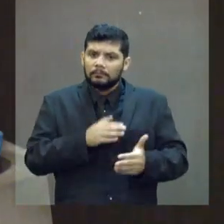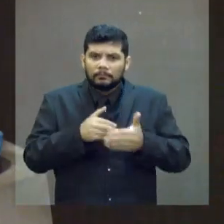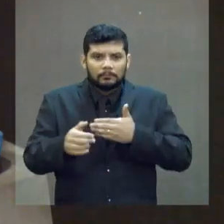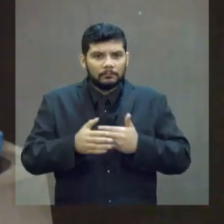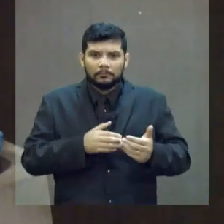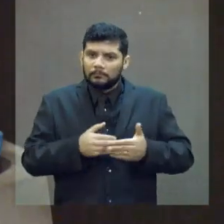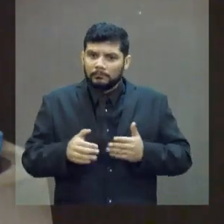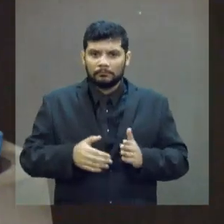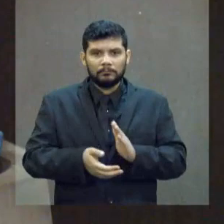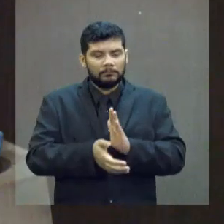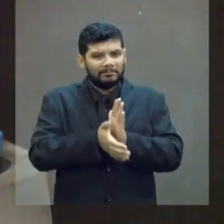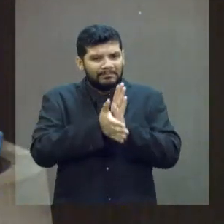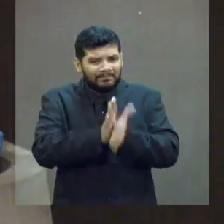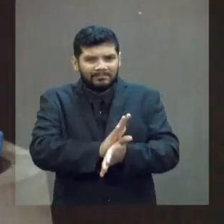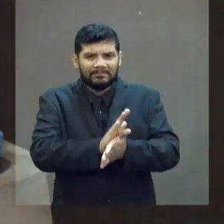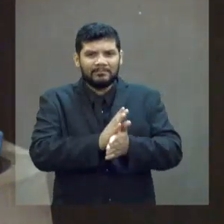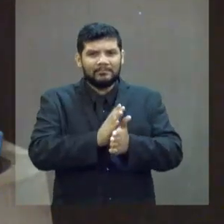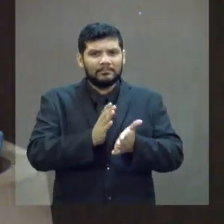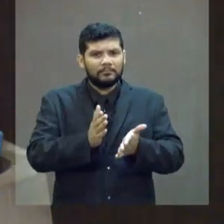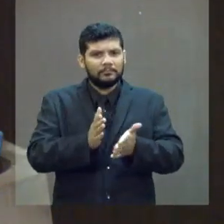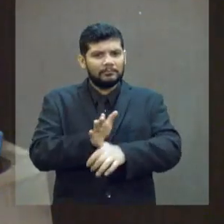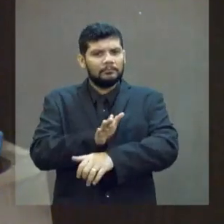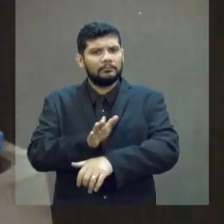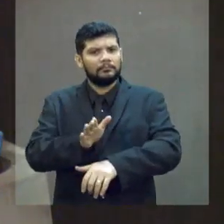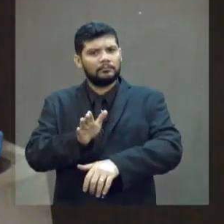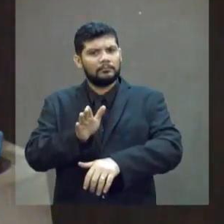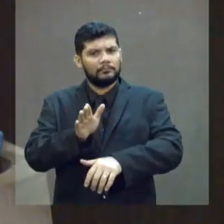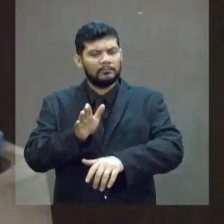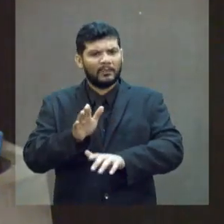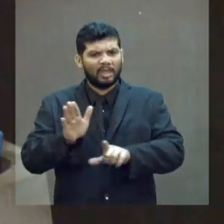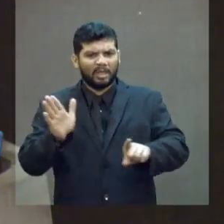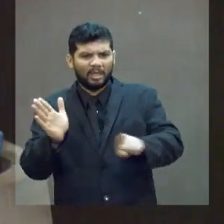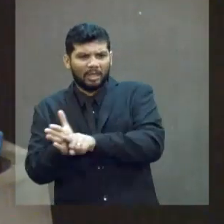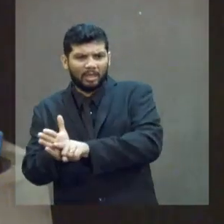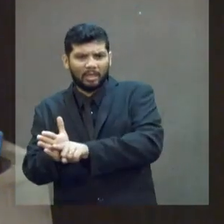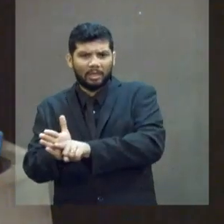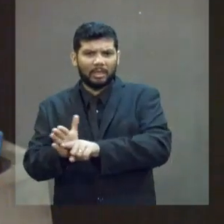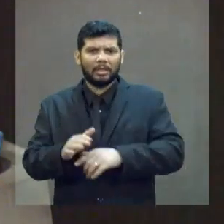de discriminação, contra o preconceito, contra a negação